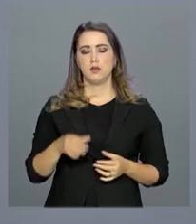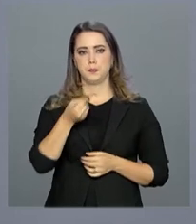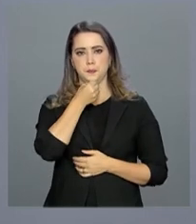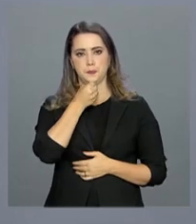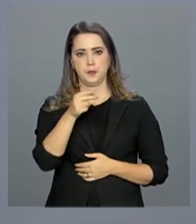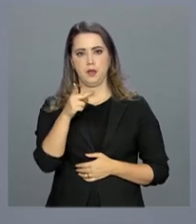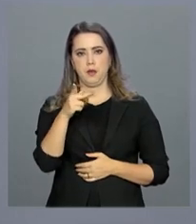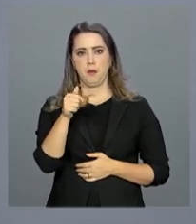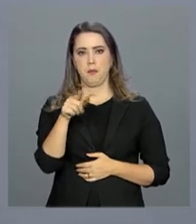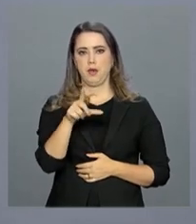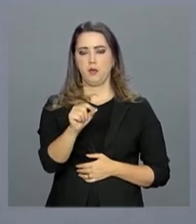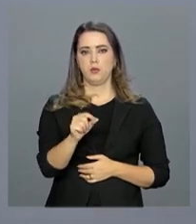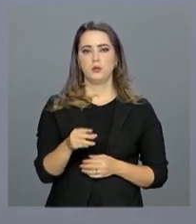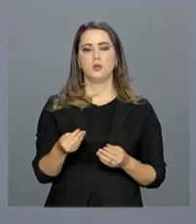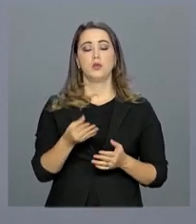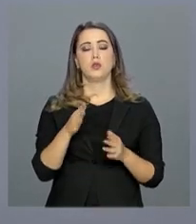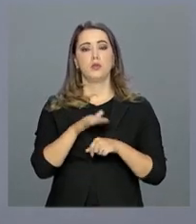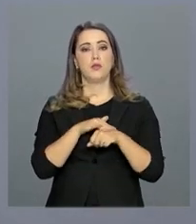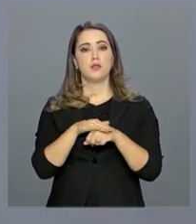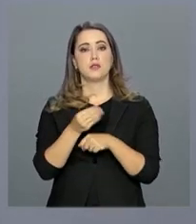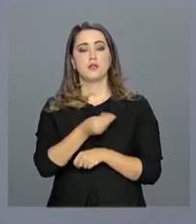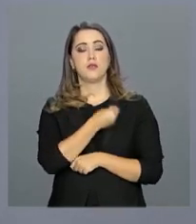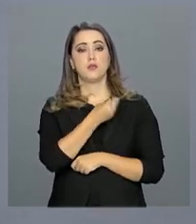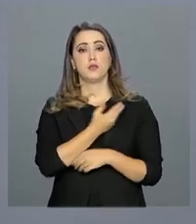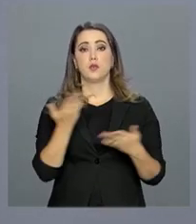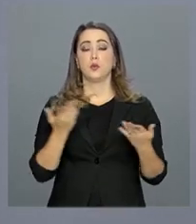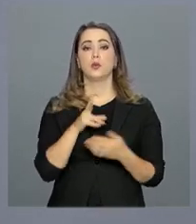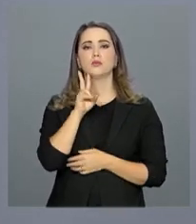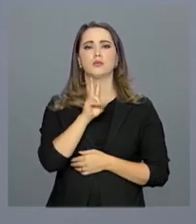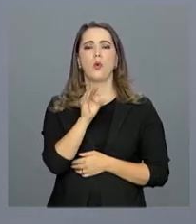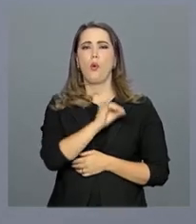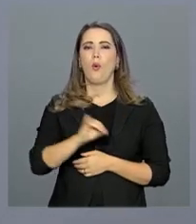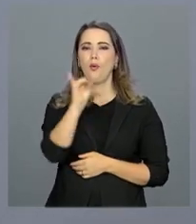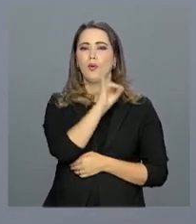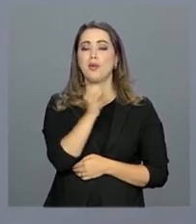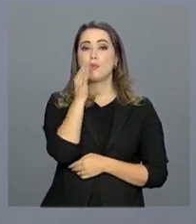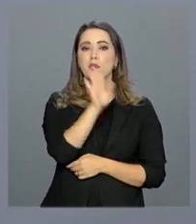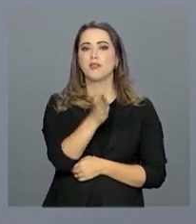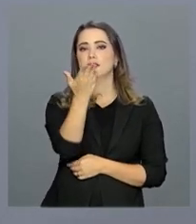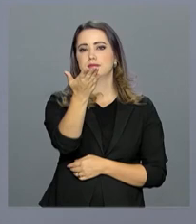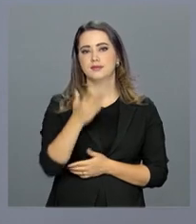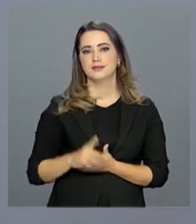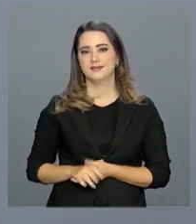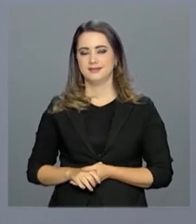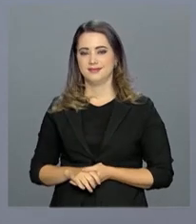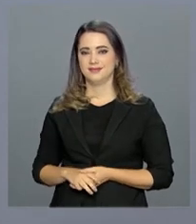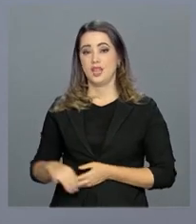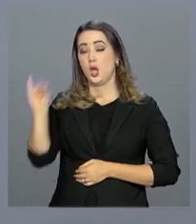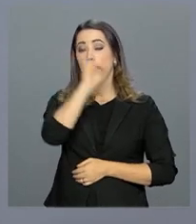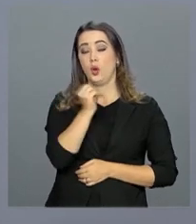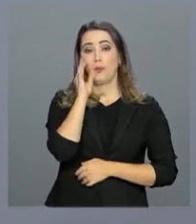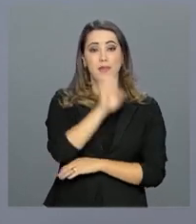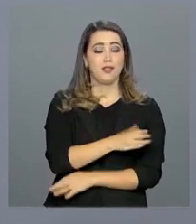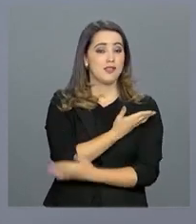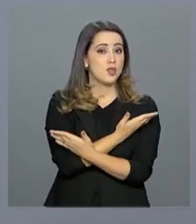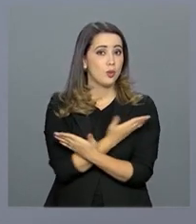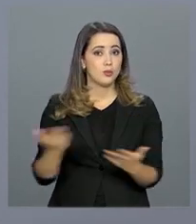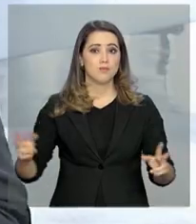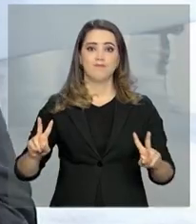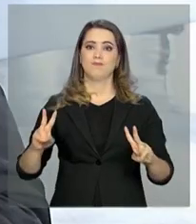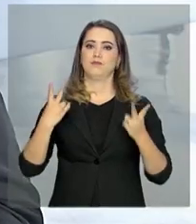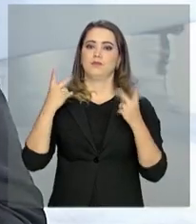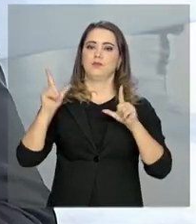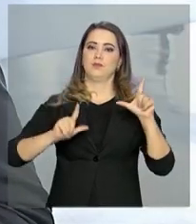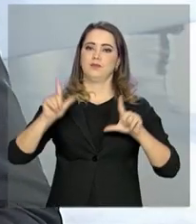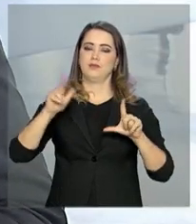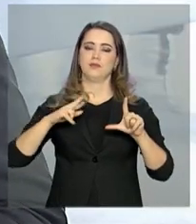o repórter paulo la sálvia que conversa ao vivo com a gente olá paulo boa tarde pra você o ala roberto boa tarde boa tarde a todos que